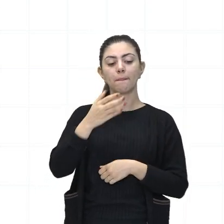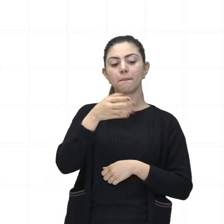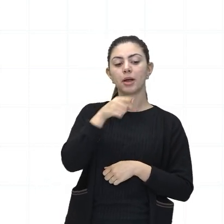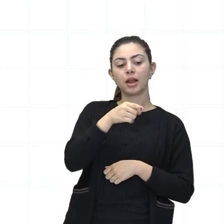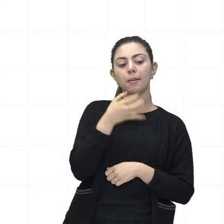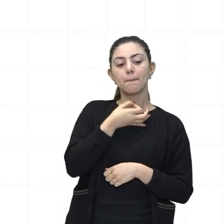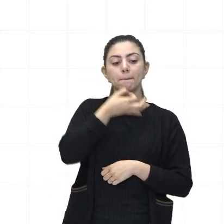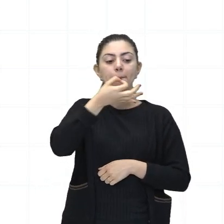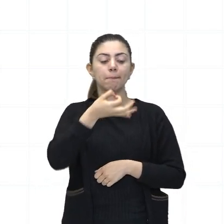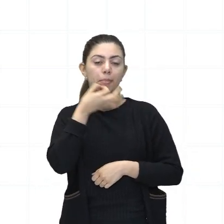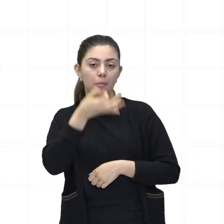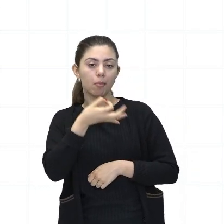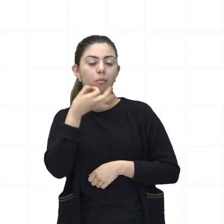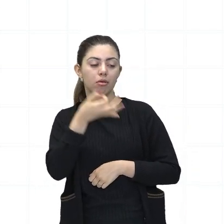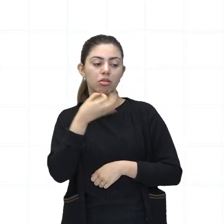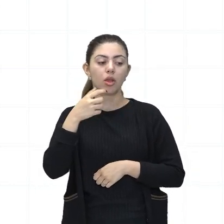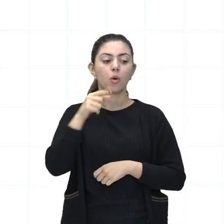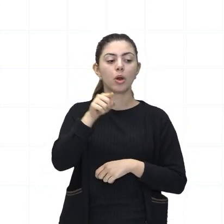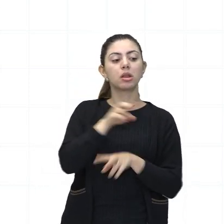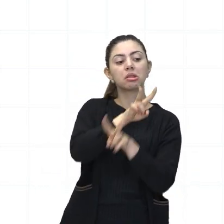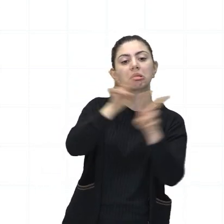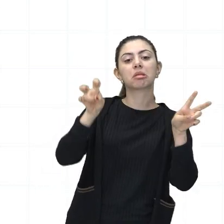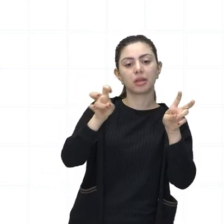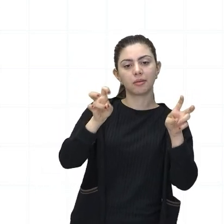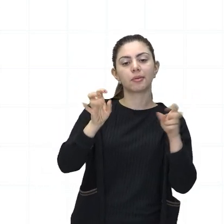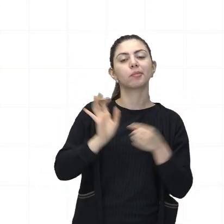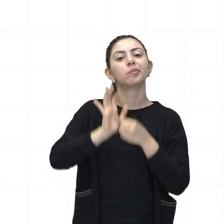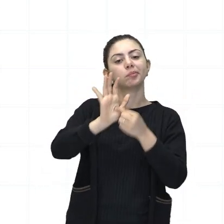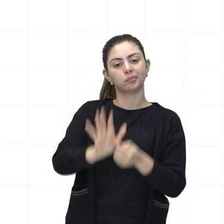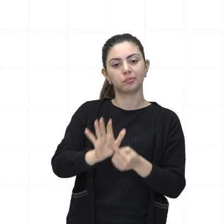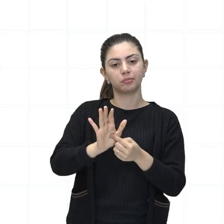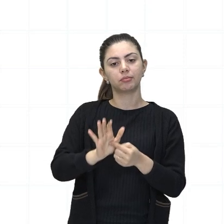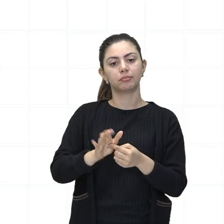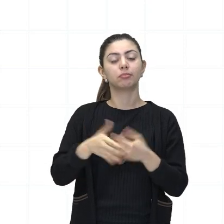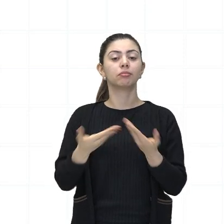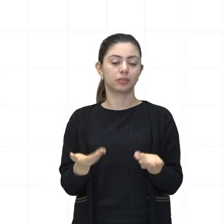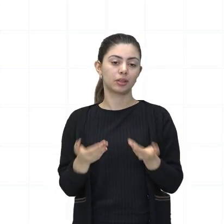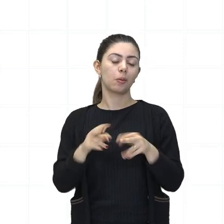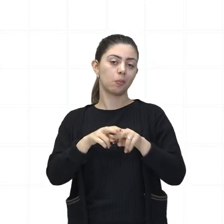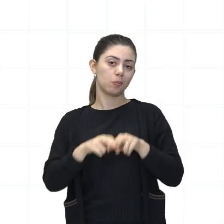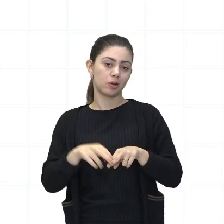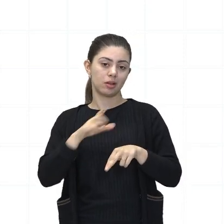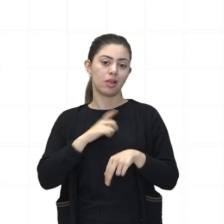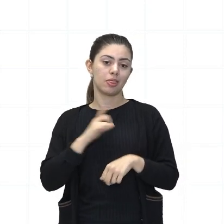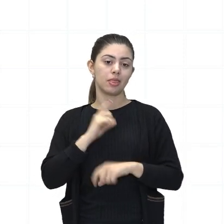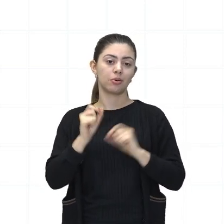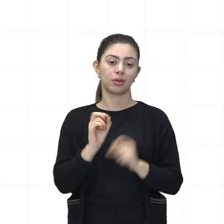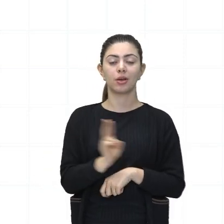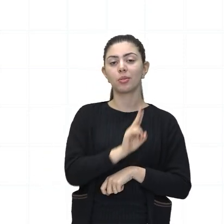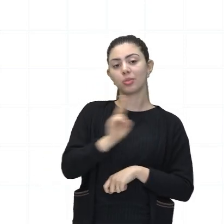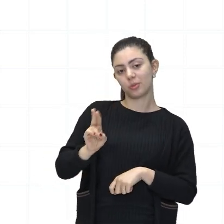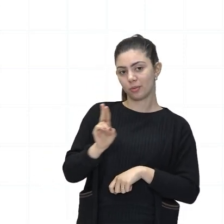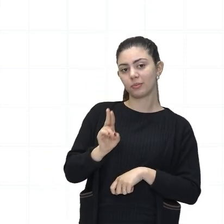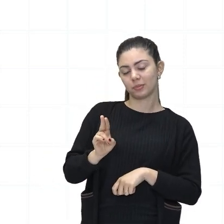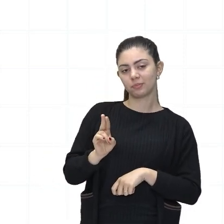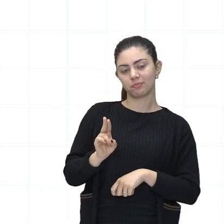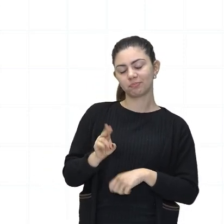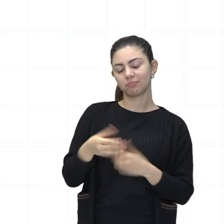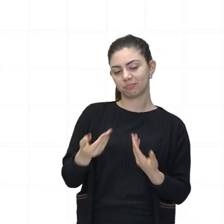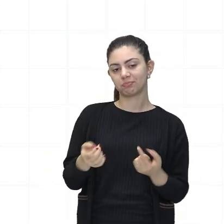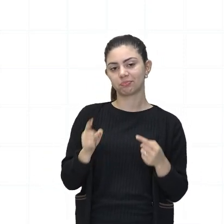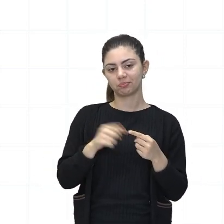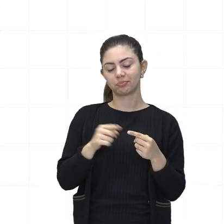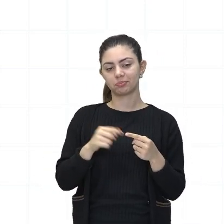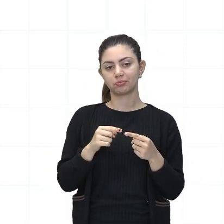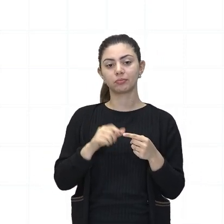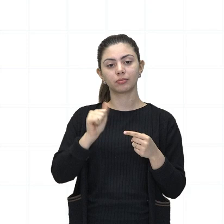seu ponto de vista sobre determinado tema, e por isso recebe esse nome. Então, article